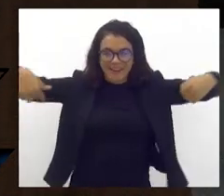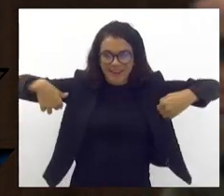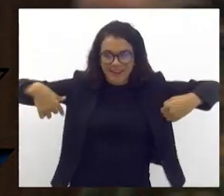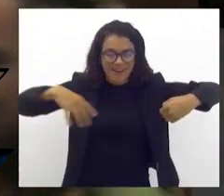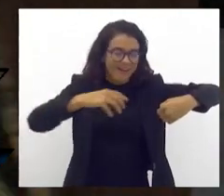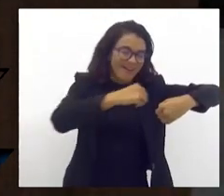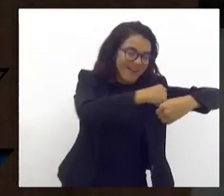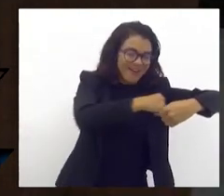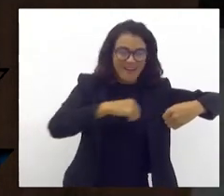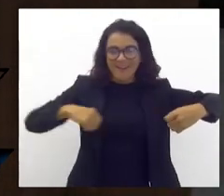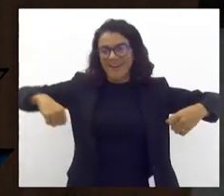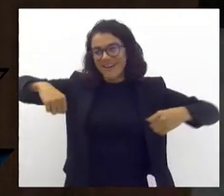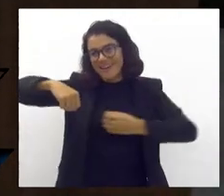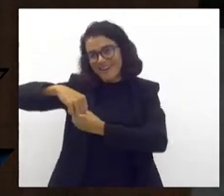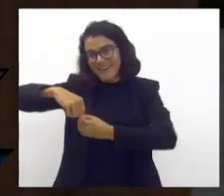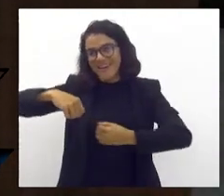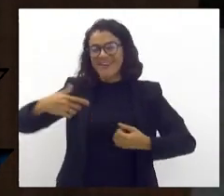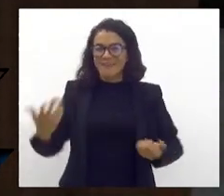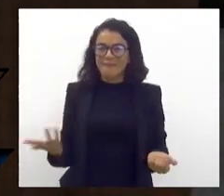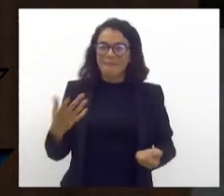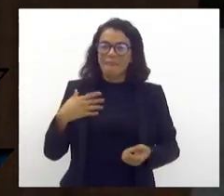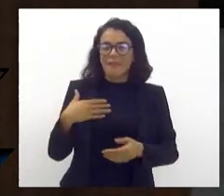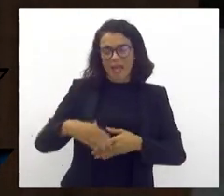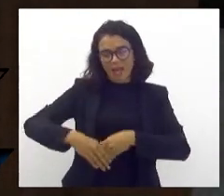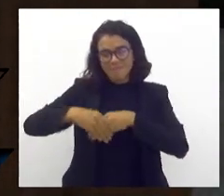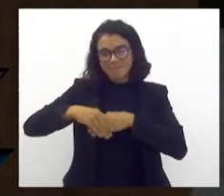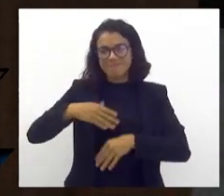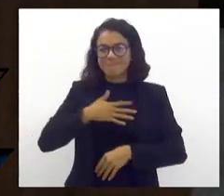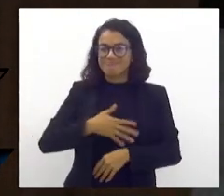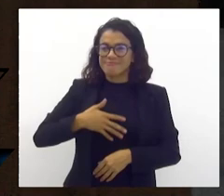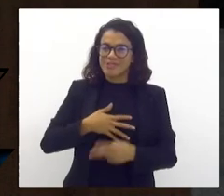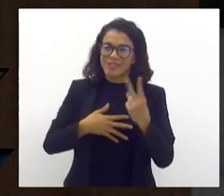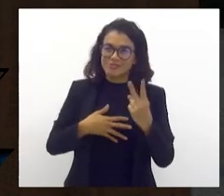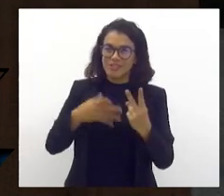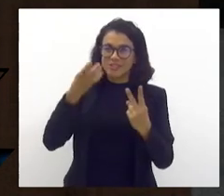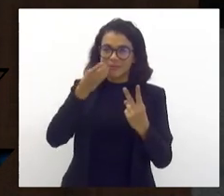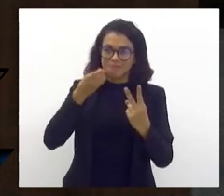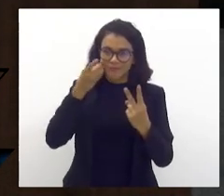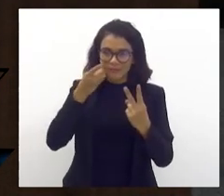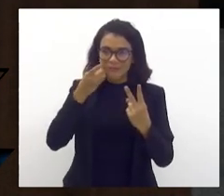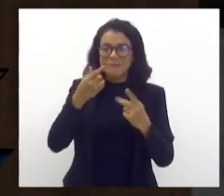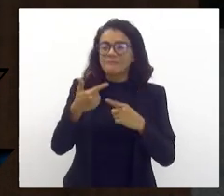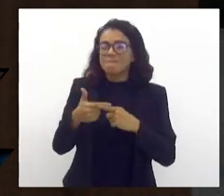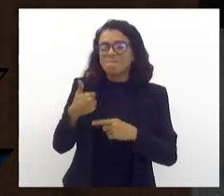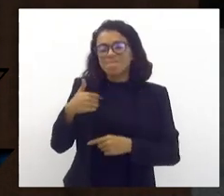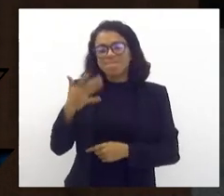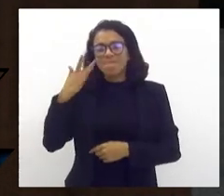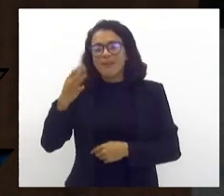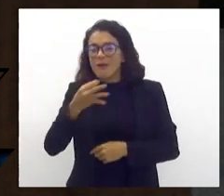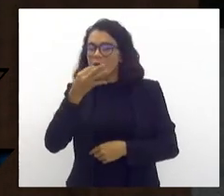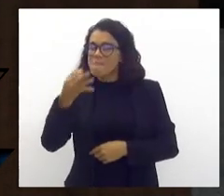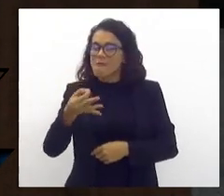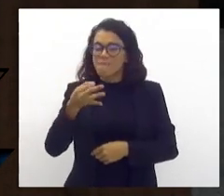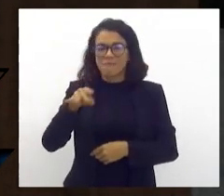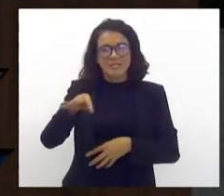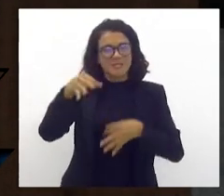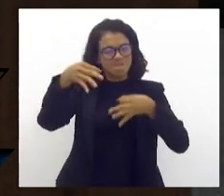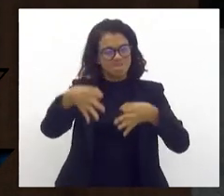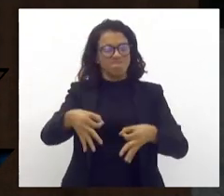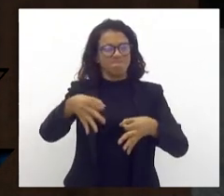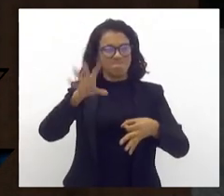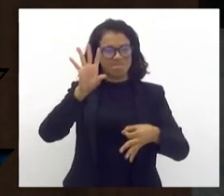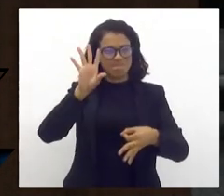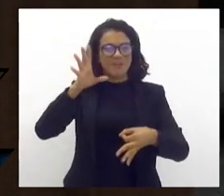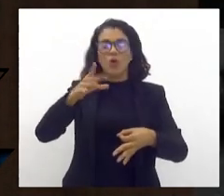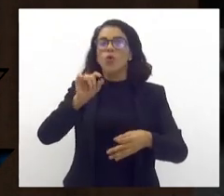queria saudá-los, deputados Vinícius Cozzolino e Andrezinho Siciliano, porque eu acho que vocês foram no ponto. O